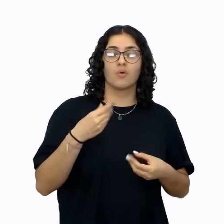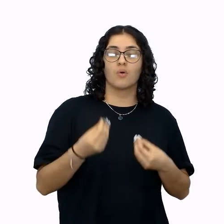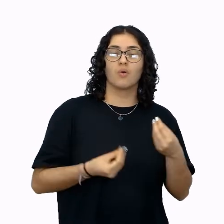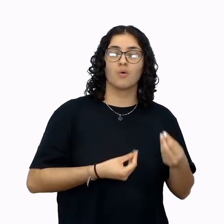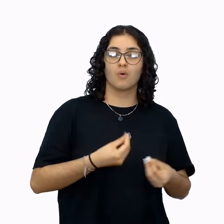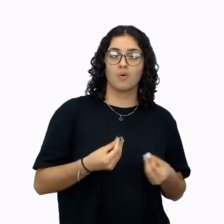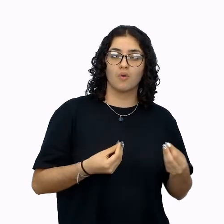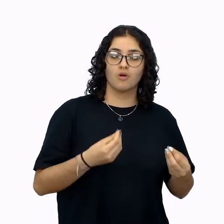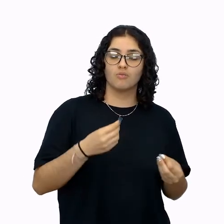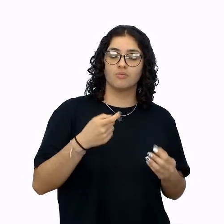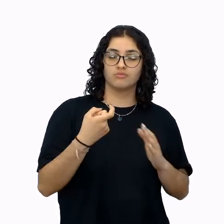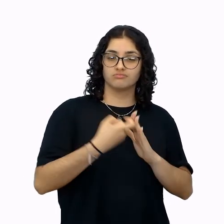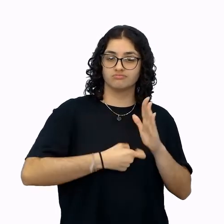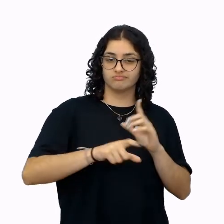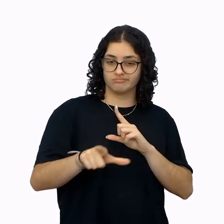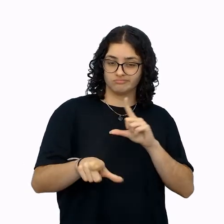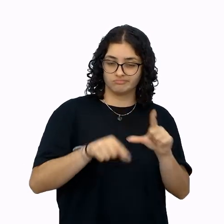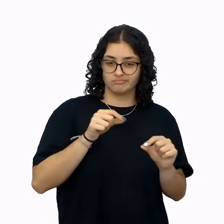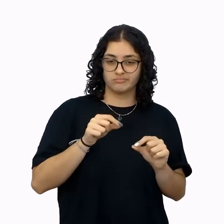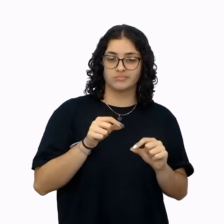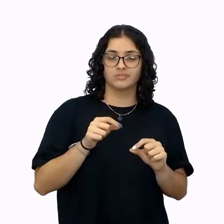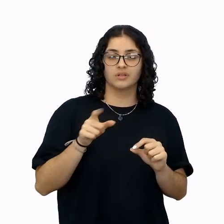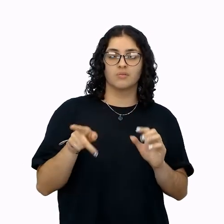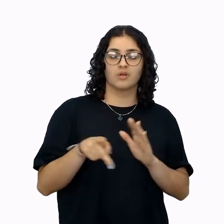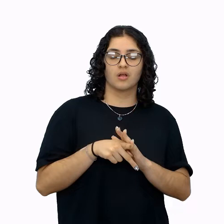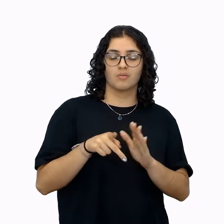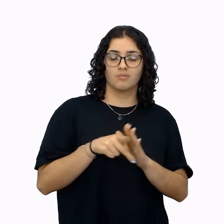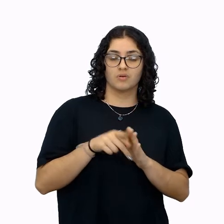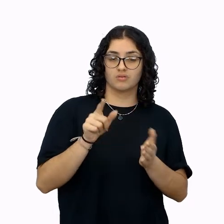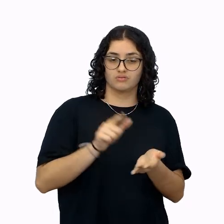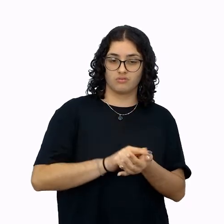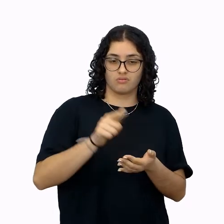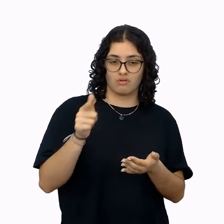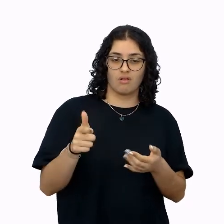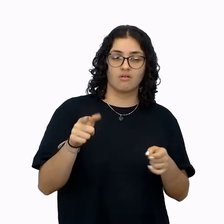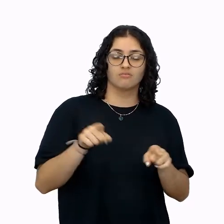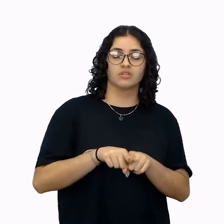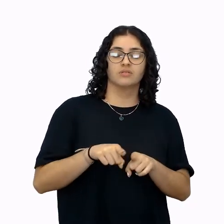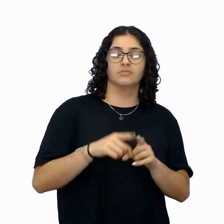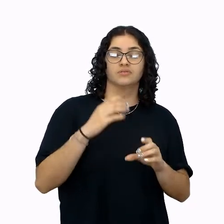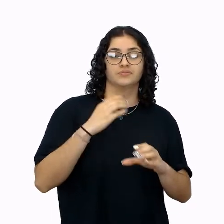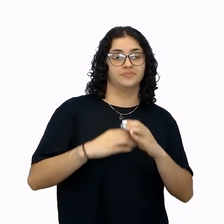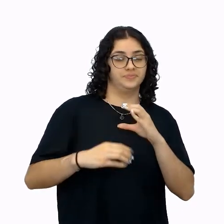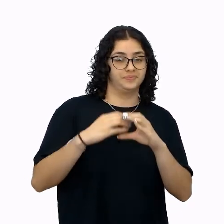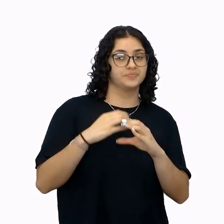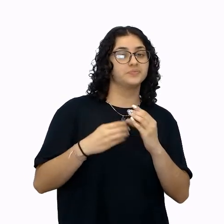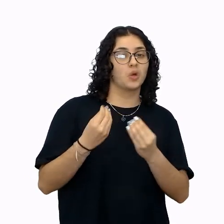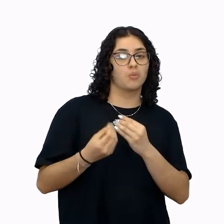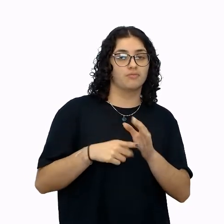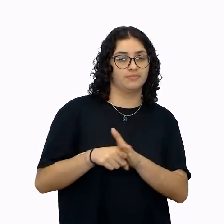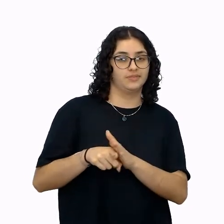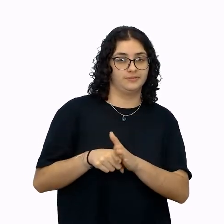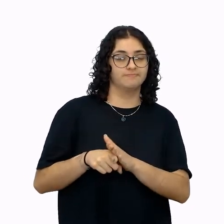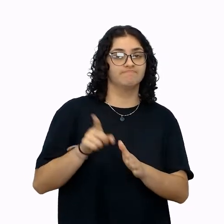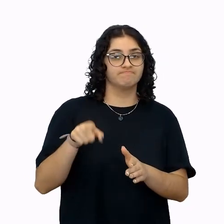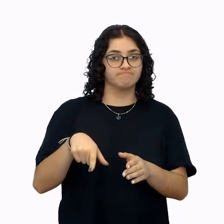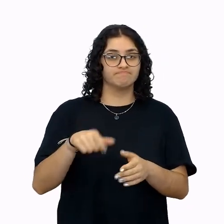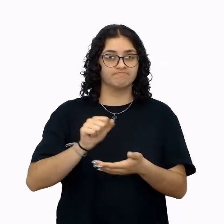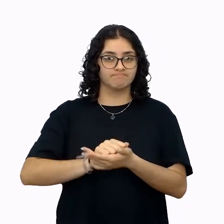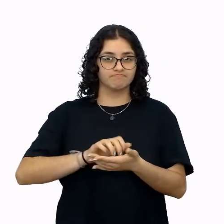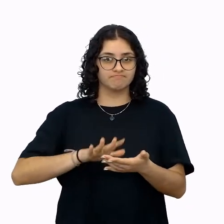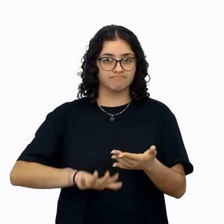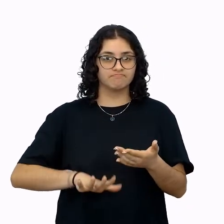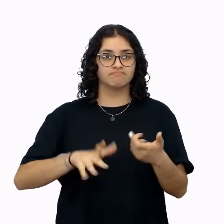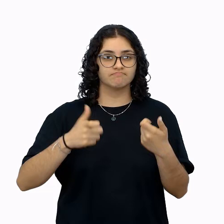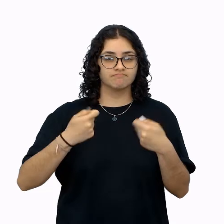seleção dos textos, quer dizer, desculpa, do texto jornalístico e do veículo de comunicação a ser pesquisado. Essa atividade deve ser de